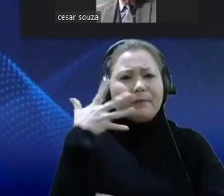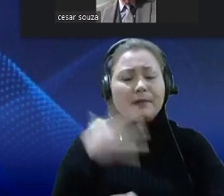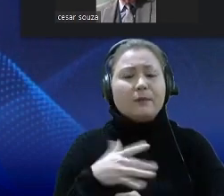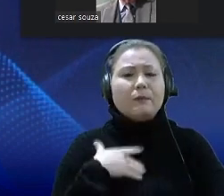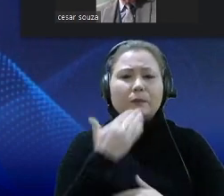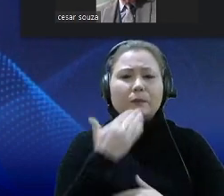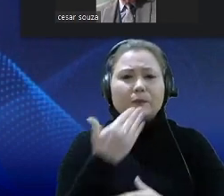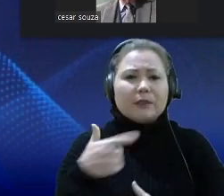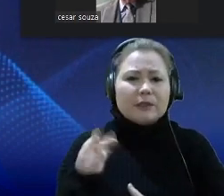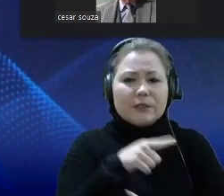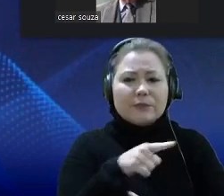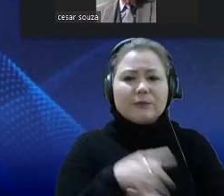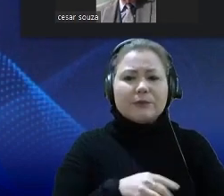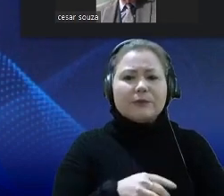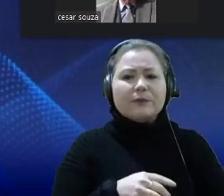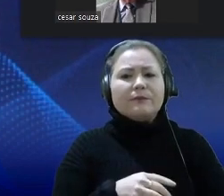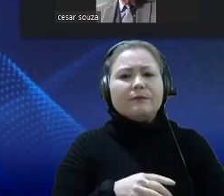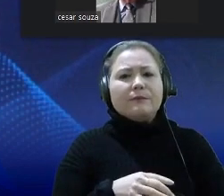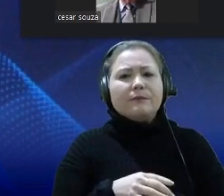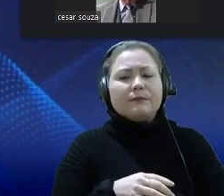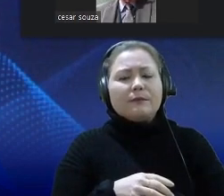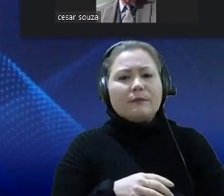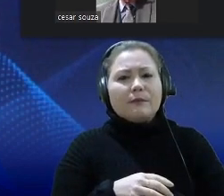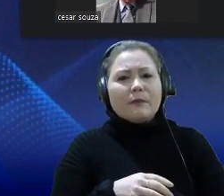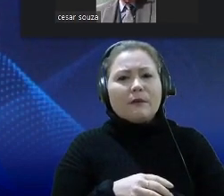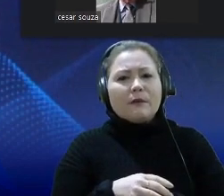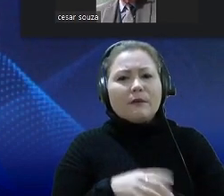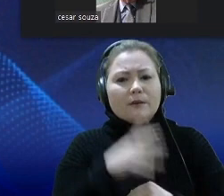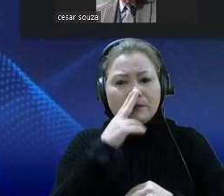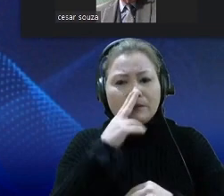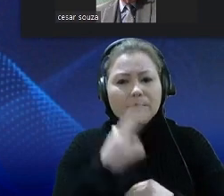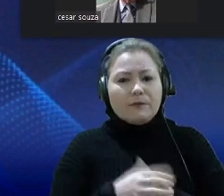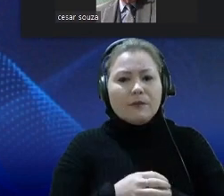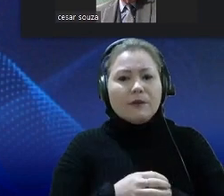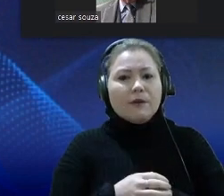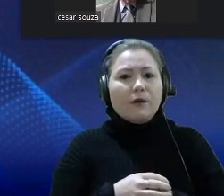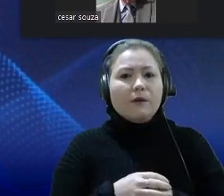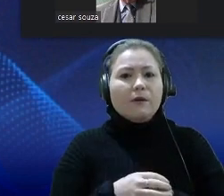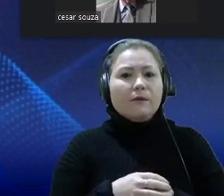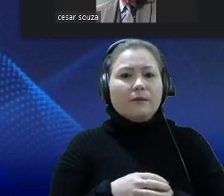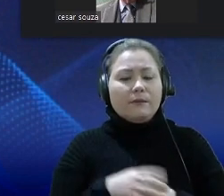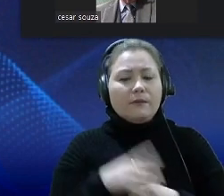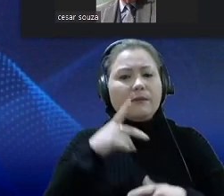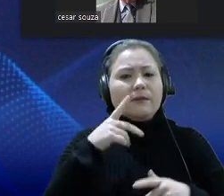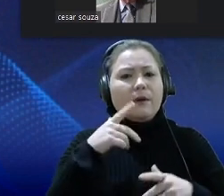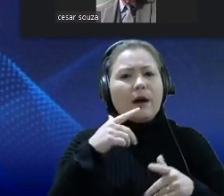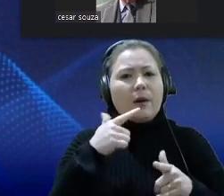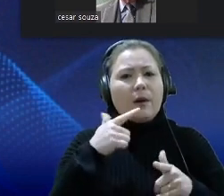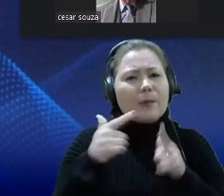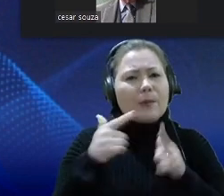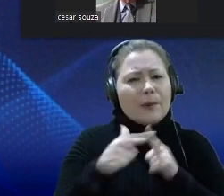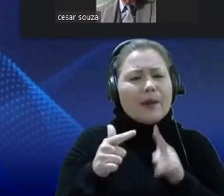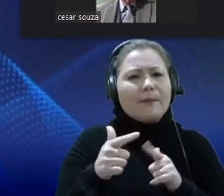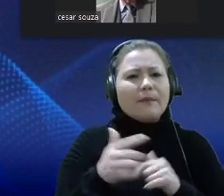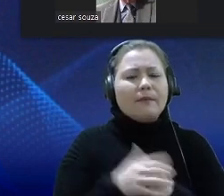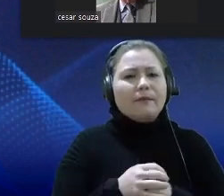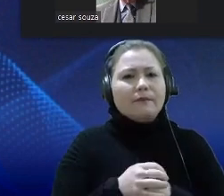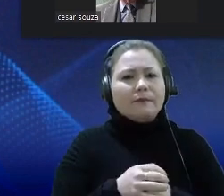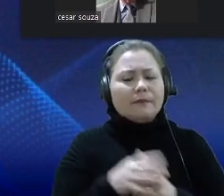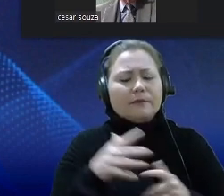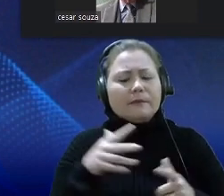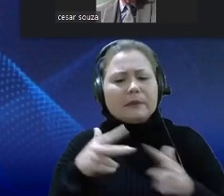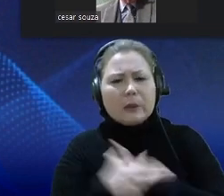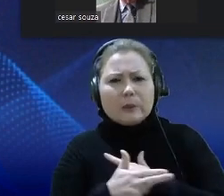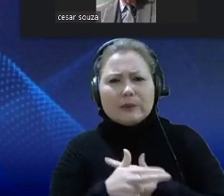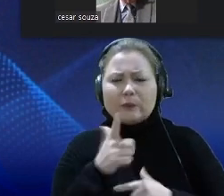pedimos escusas, né? Embora a falha na interrupção